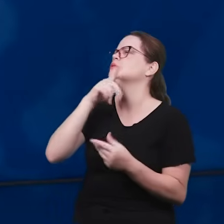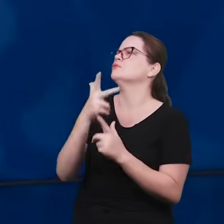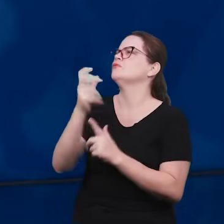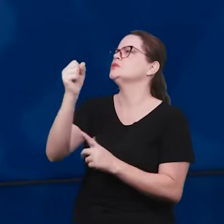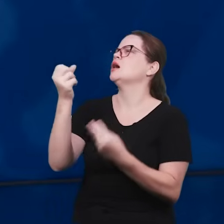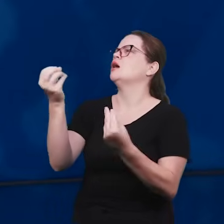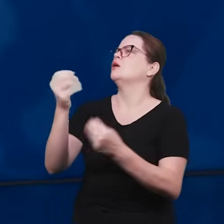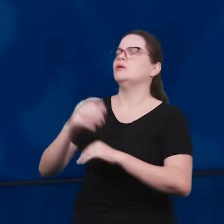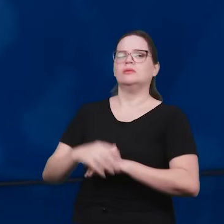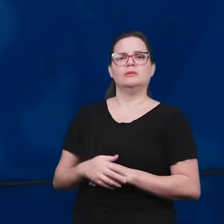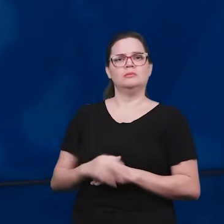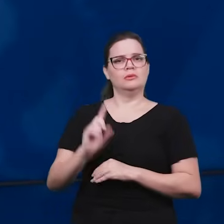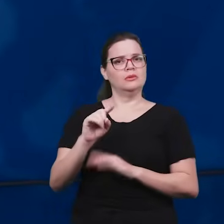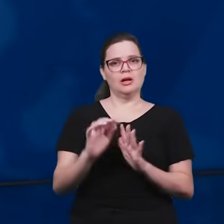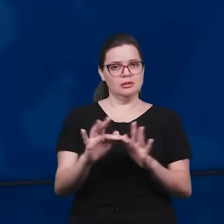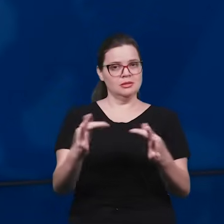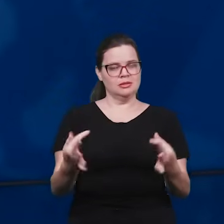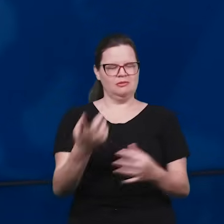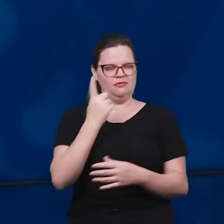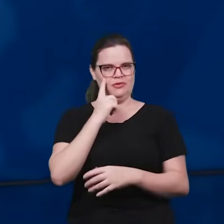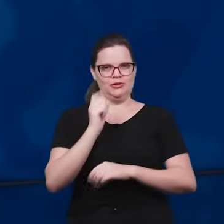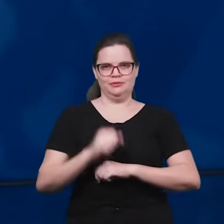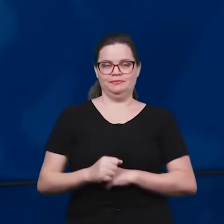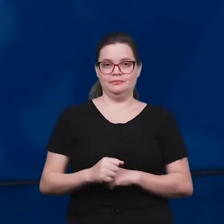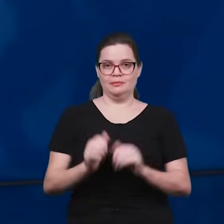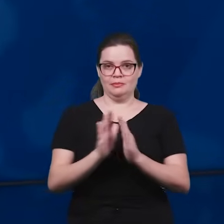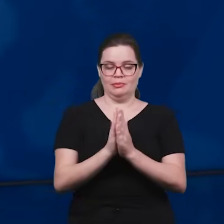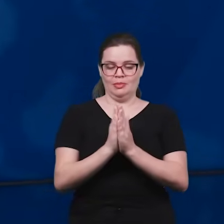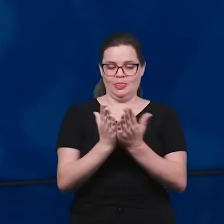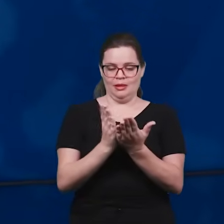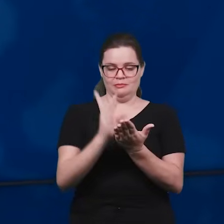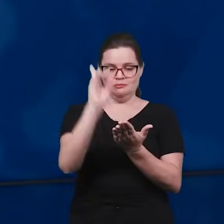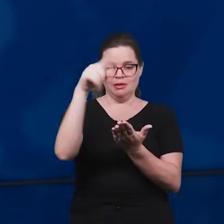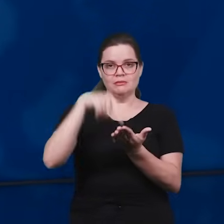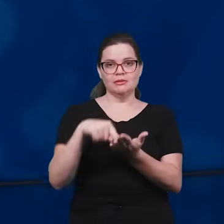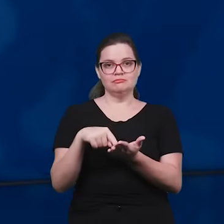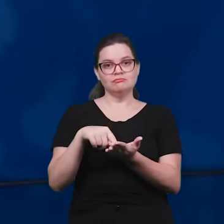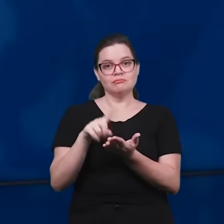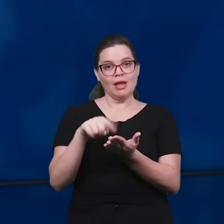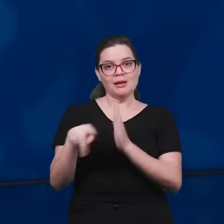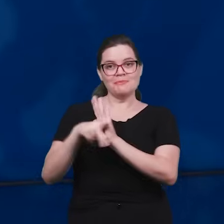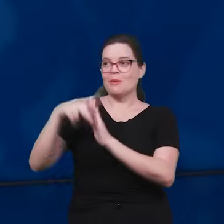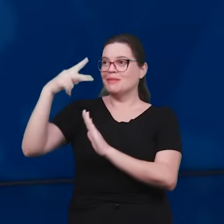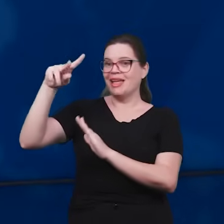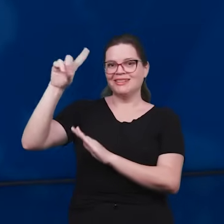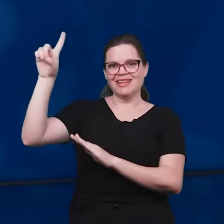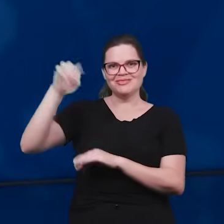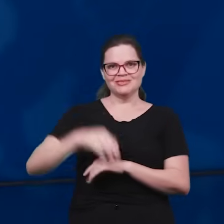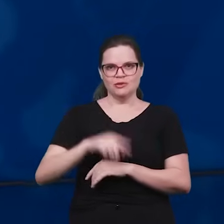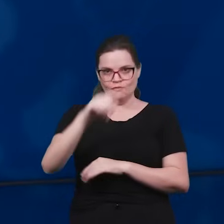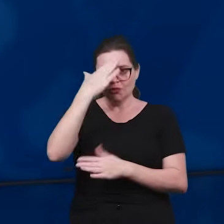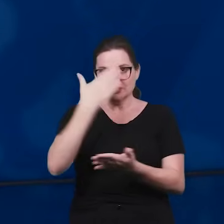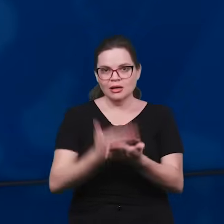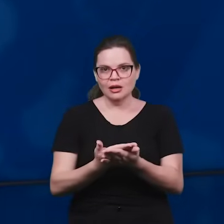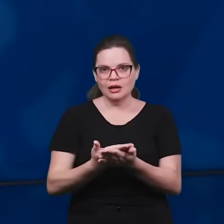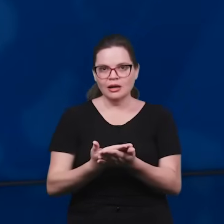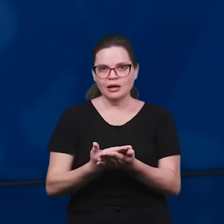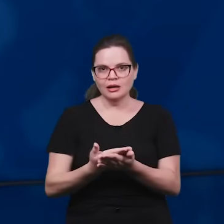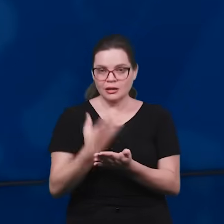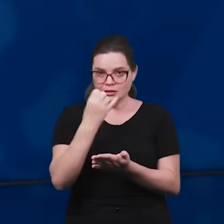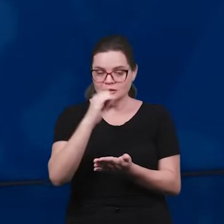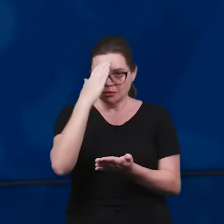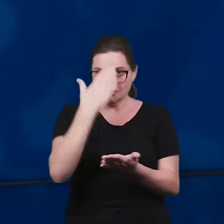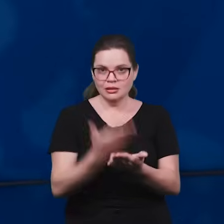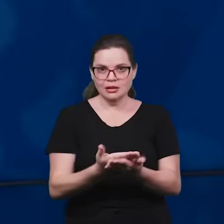isto? É muito simples. Veja bem, a Bíblia é a palavra de Deus. Você crê nisso?